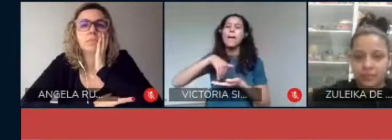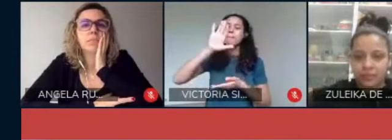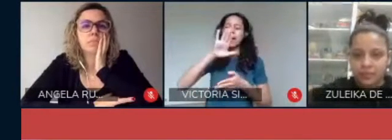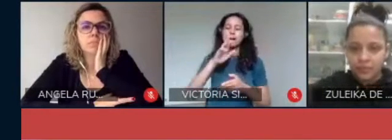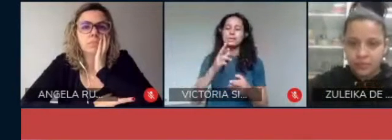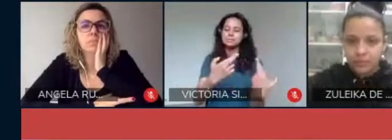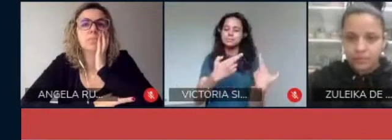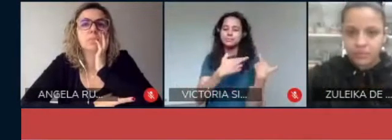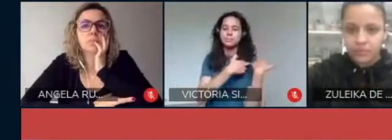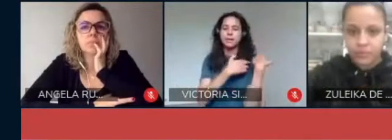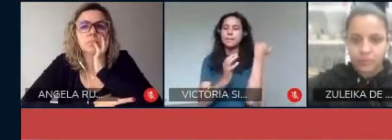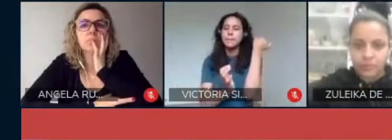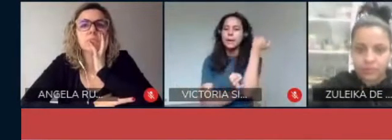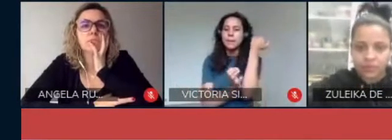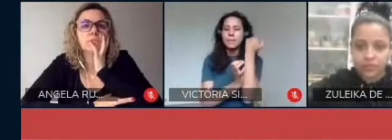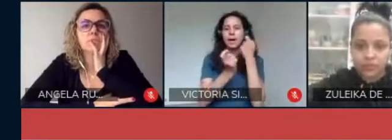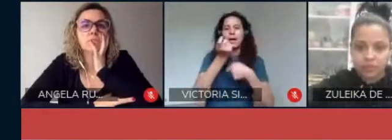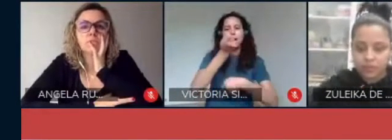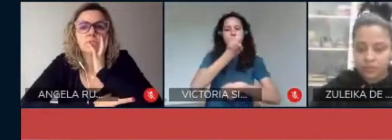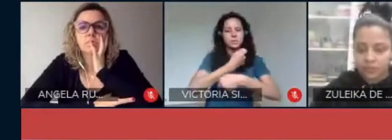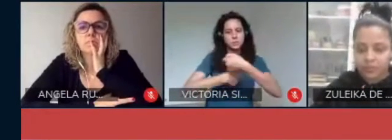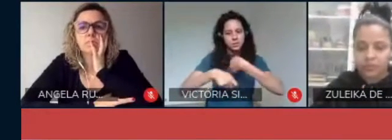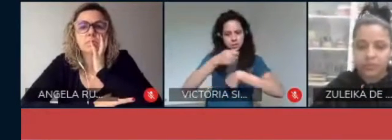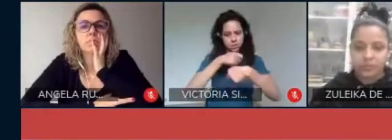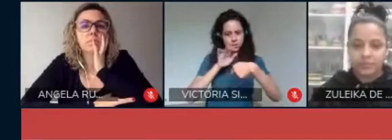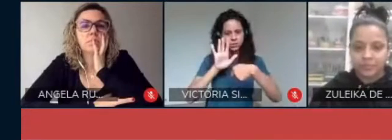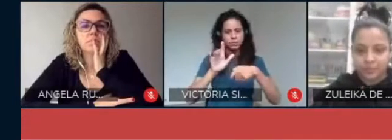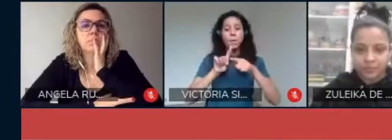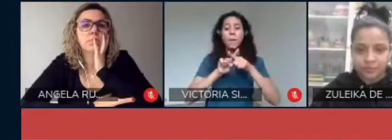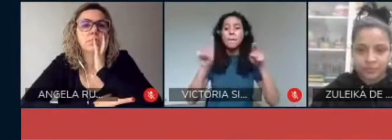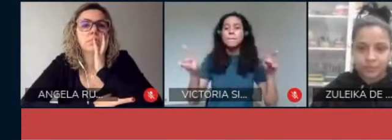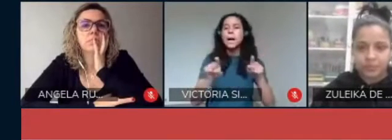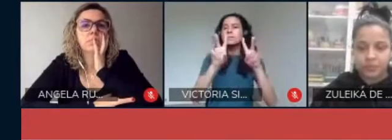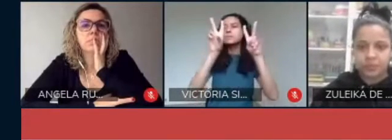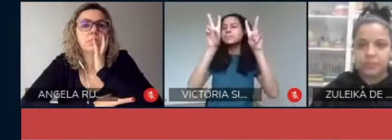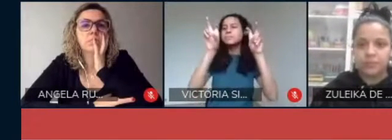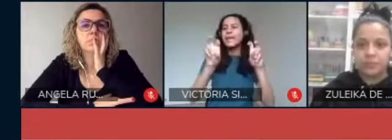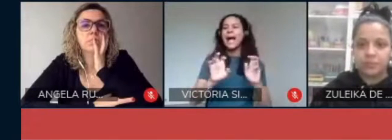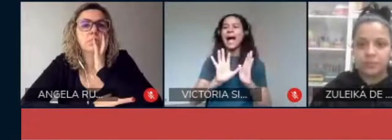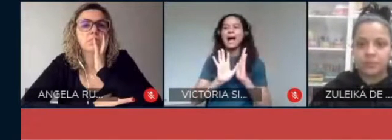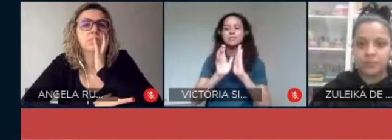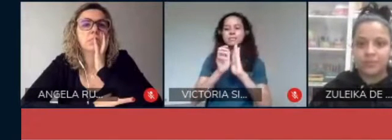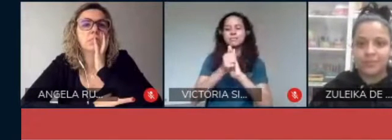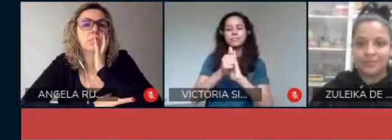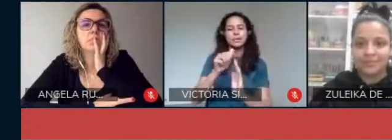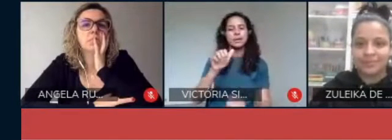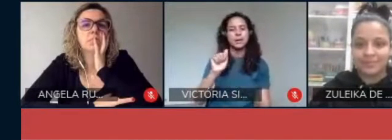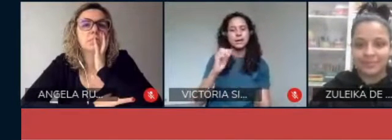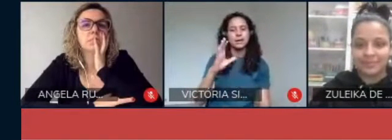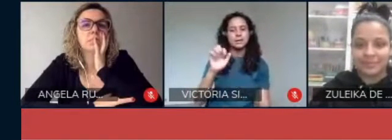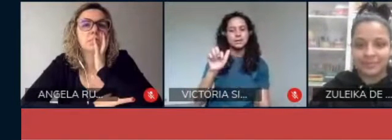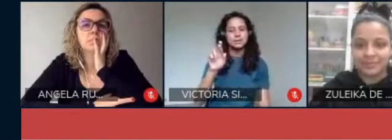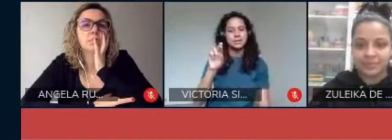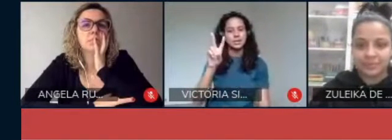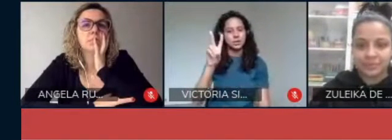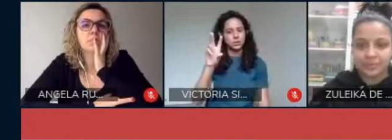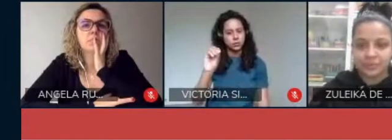pessoal da letras, ou talvez das artes, ou de história, porque ele parou no tempo